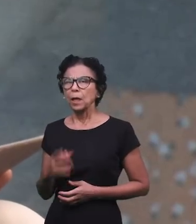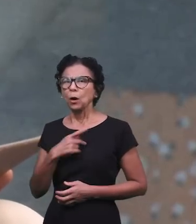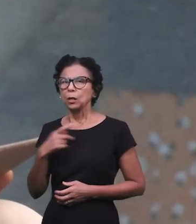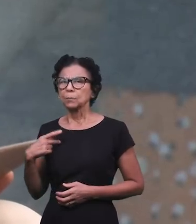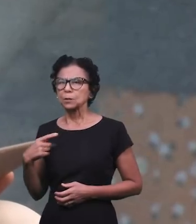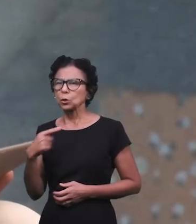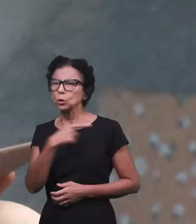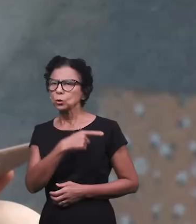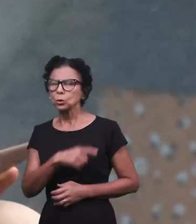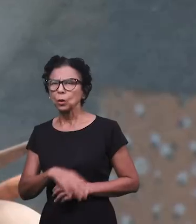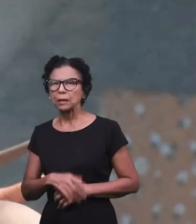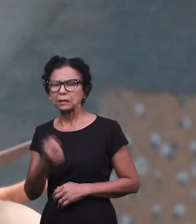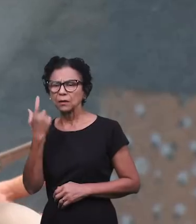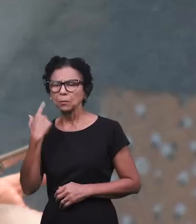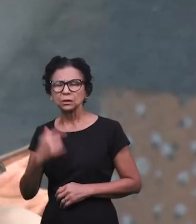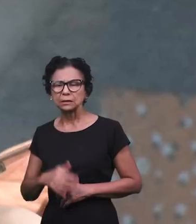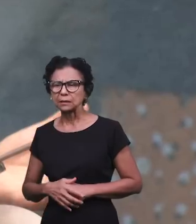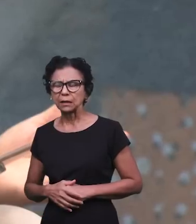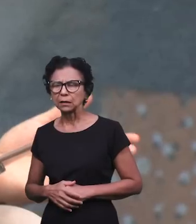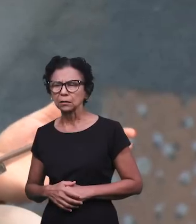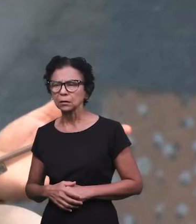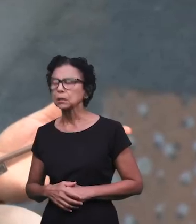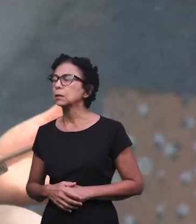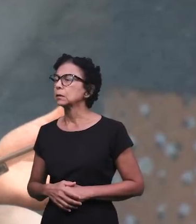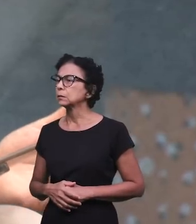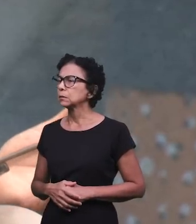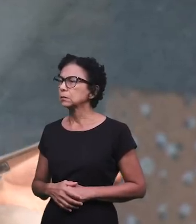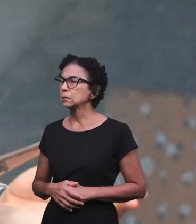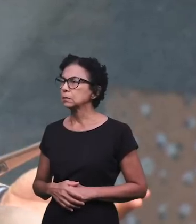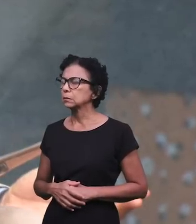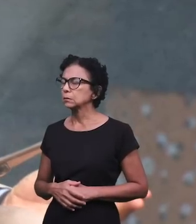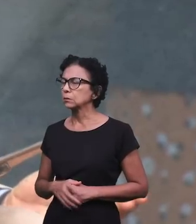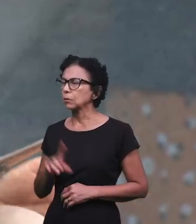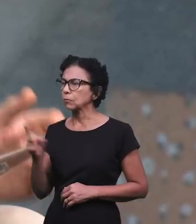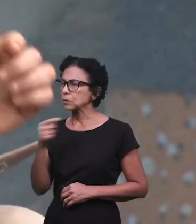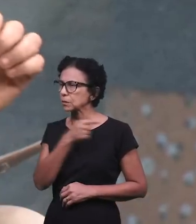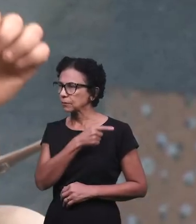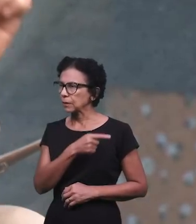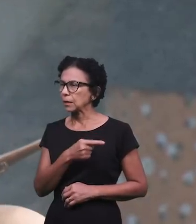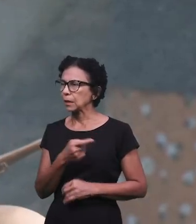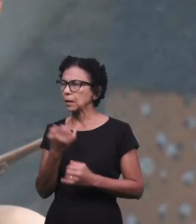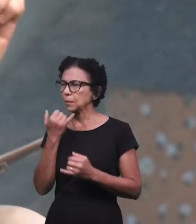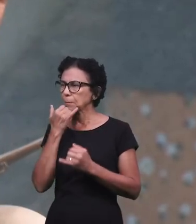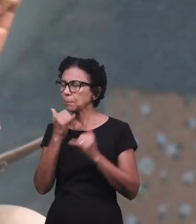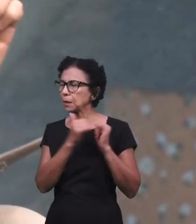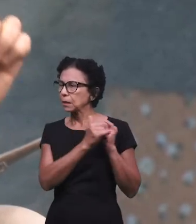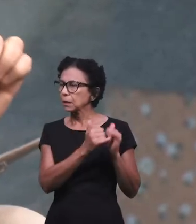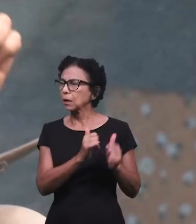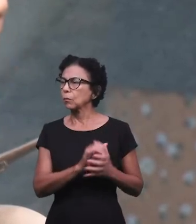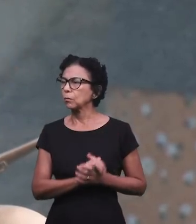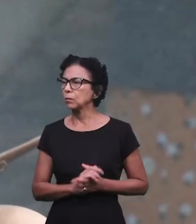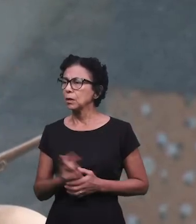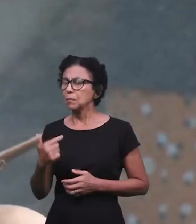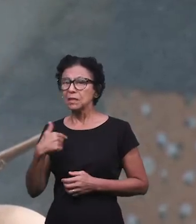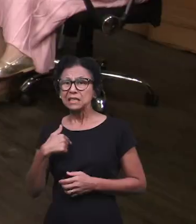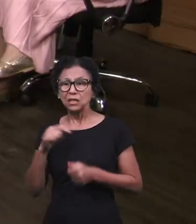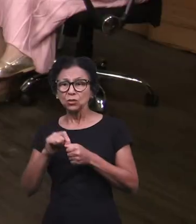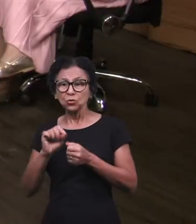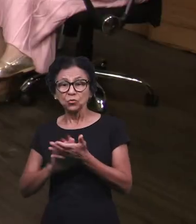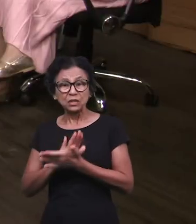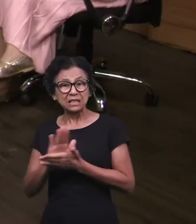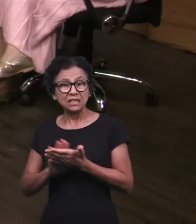ela. Mas eu falei, perdão, eu vou pedir perdão se eu não fiz nada? Eu falei, não, você vai lá e vai pedir perdão. Ela disse, eu não